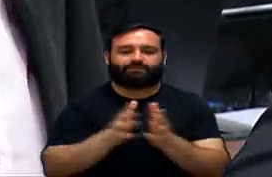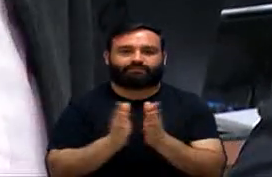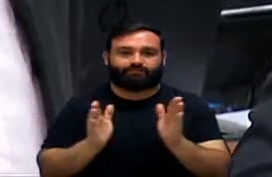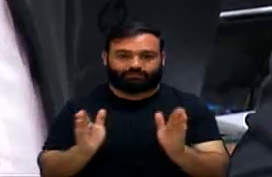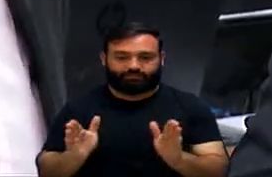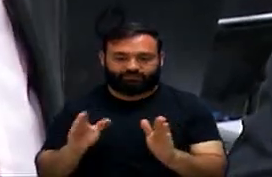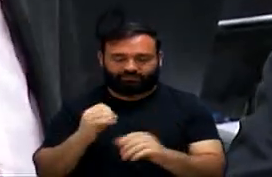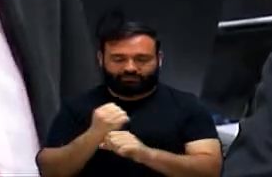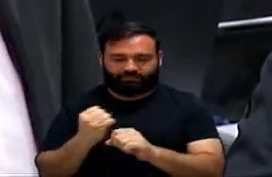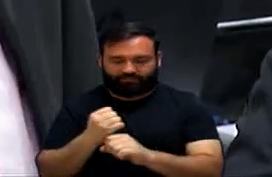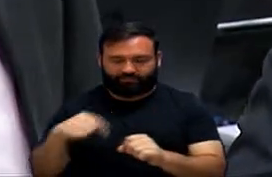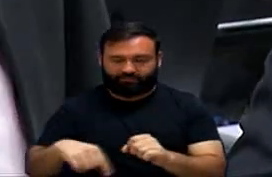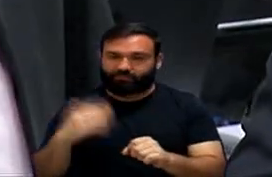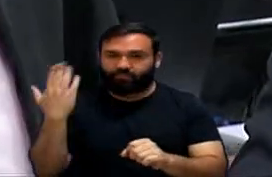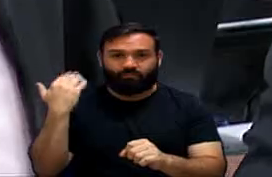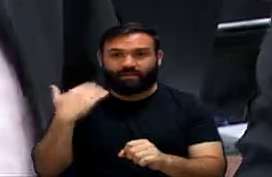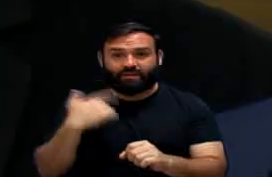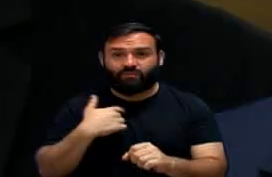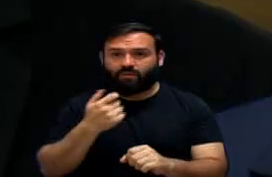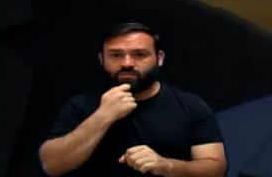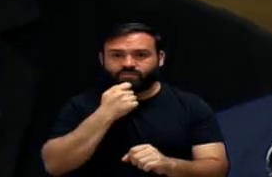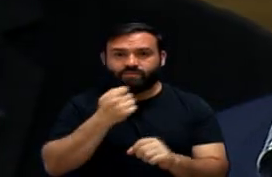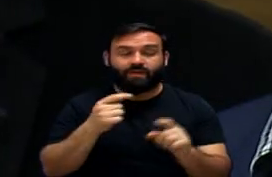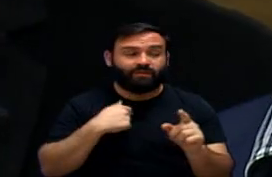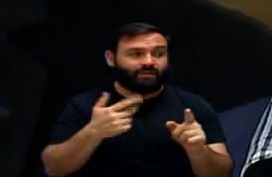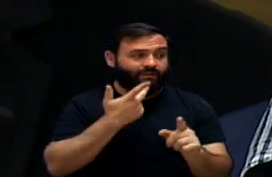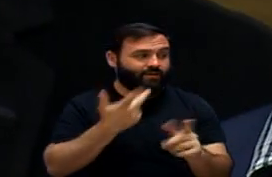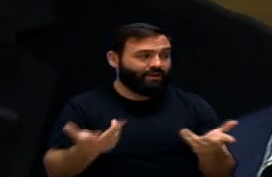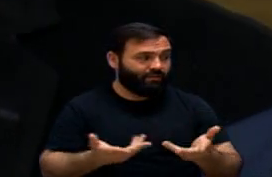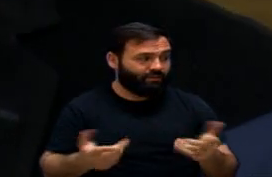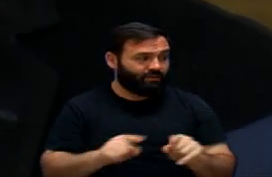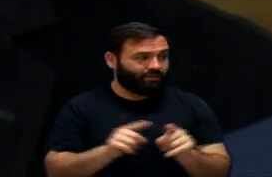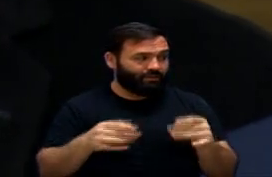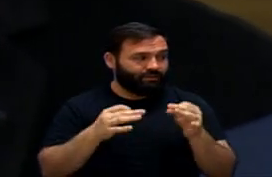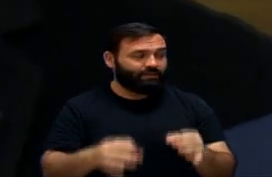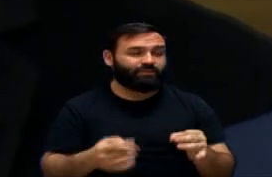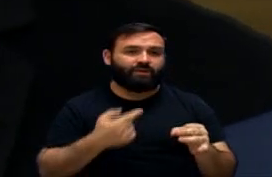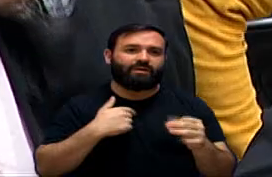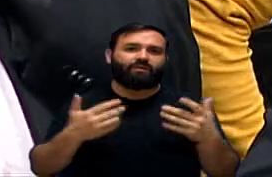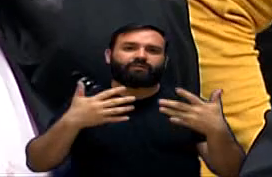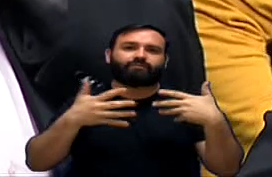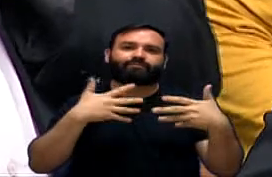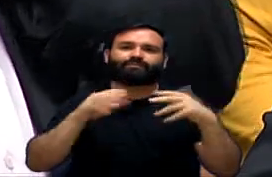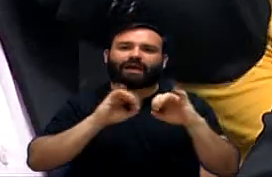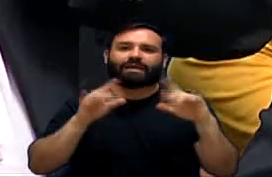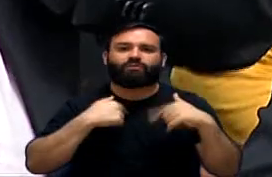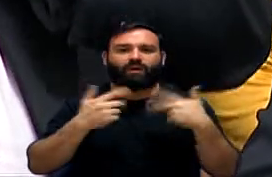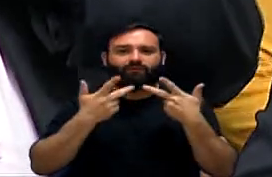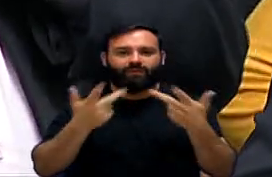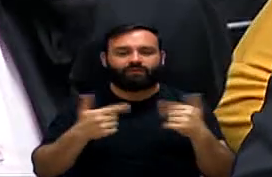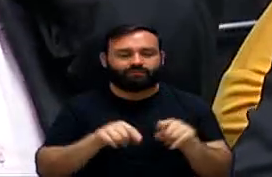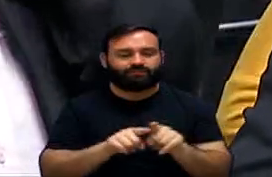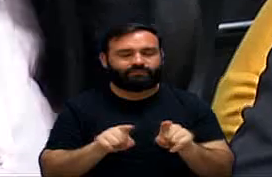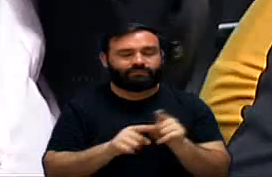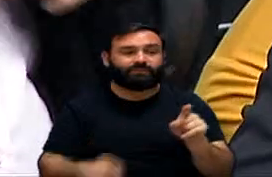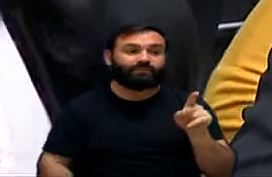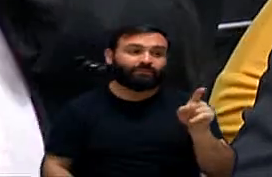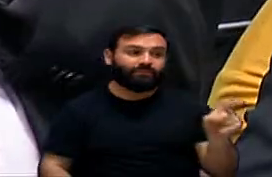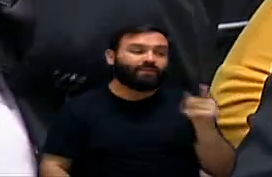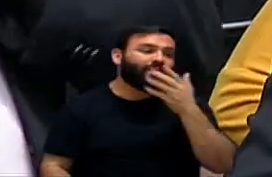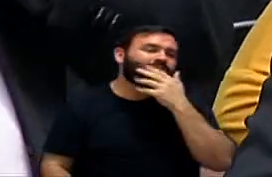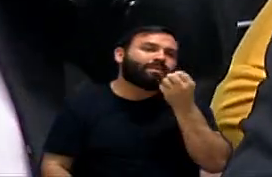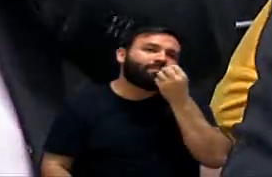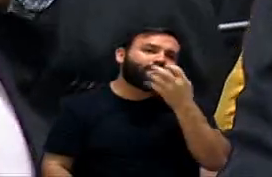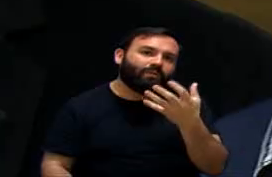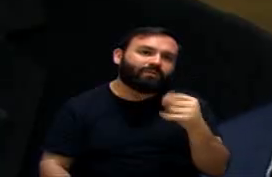atual legislatura não conhecia antes da da política e eu posso dizer aqui com toda a certeza eu sou transparente com as minhas palavras viu Treviso você é um cara